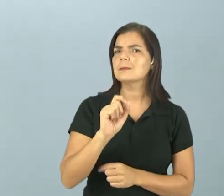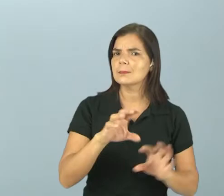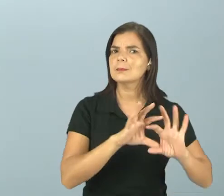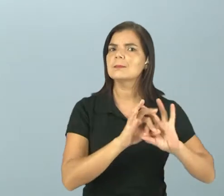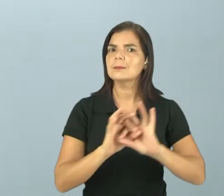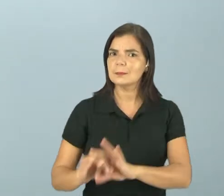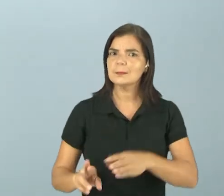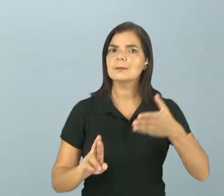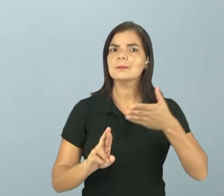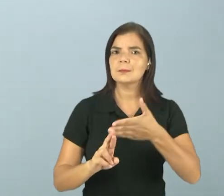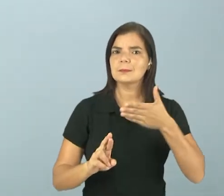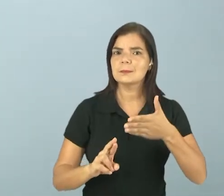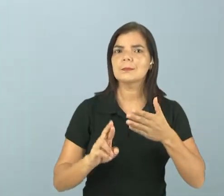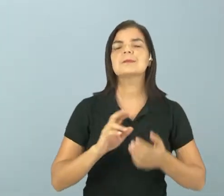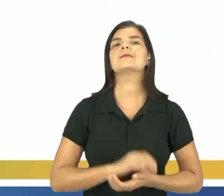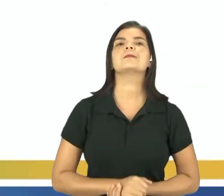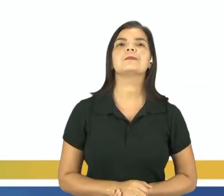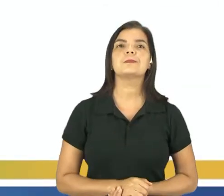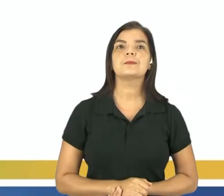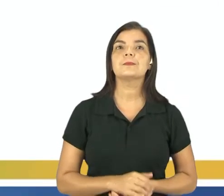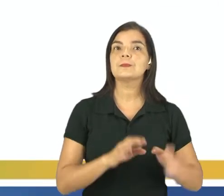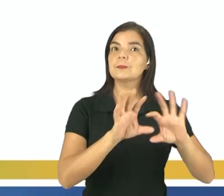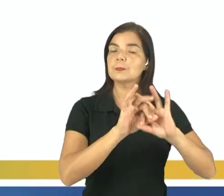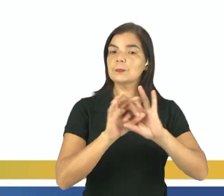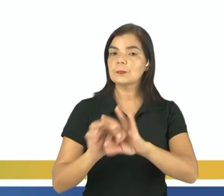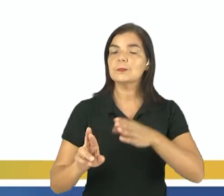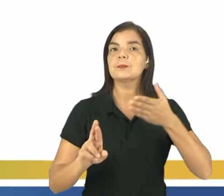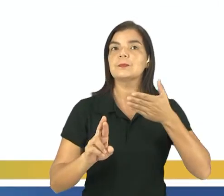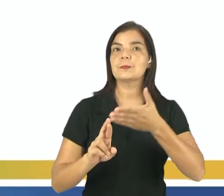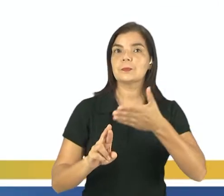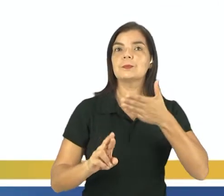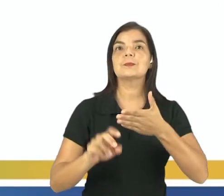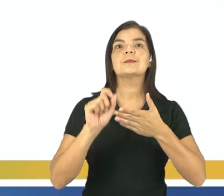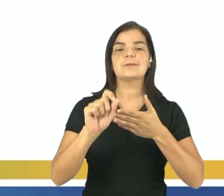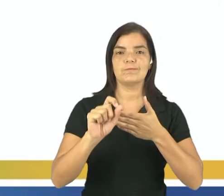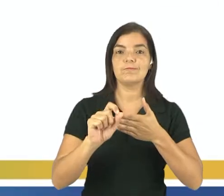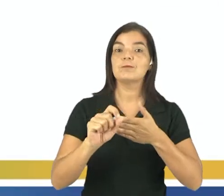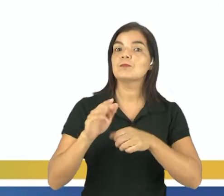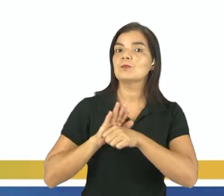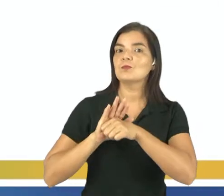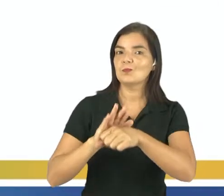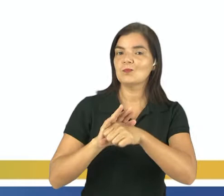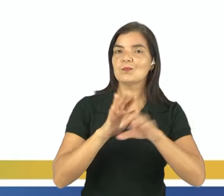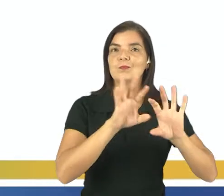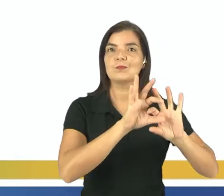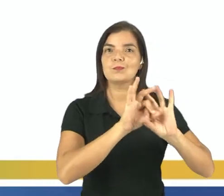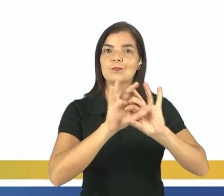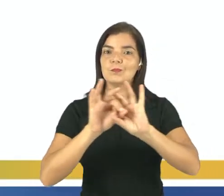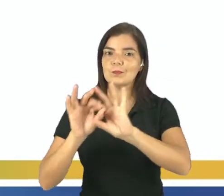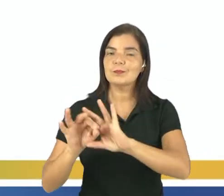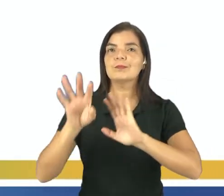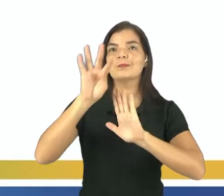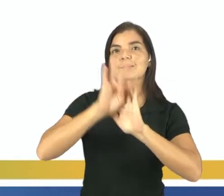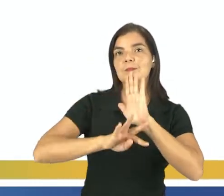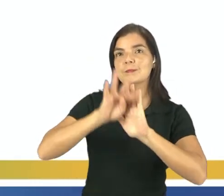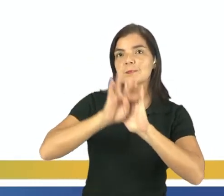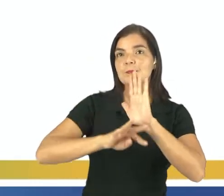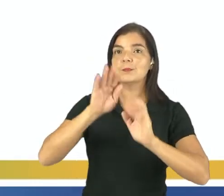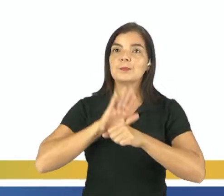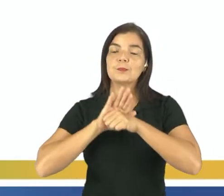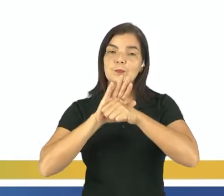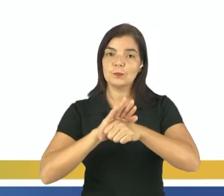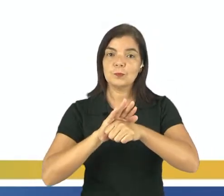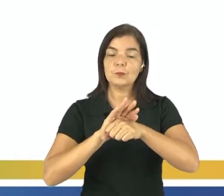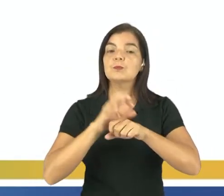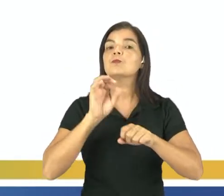coesão referencial? Vamos ver o que é. A coesão referencial é um mecanismo de coesão textual que